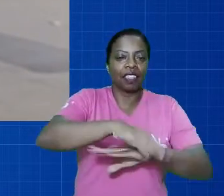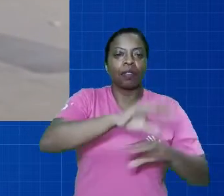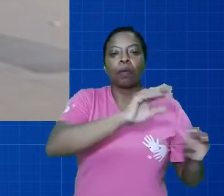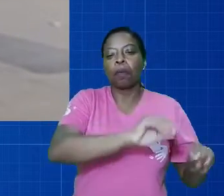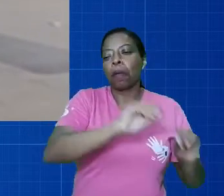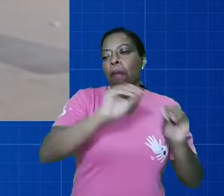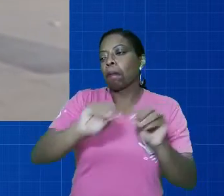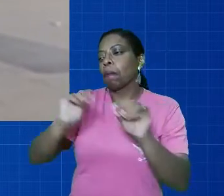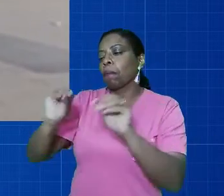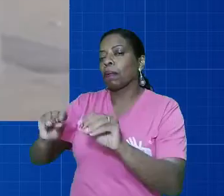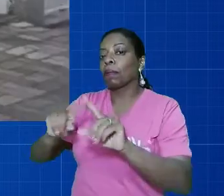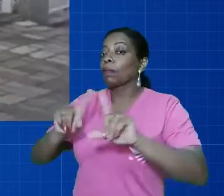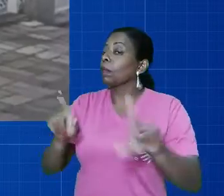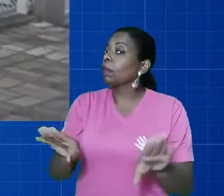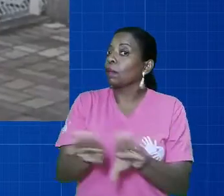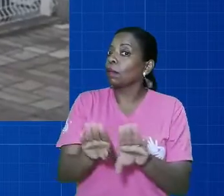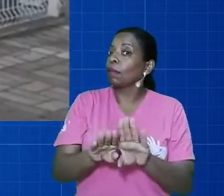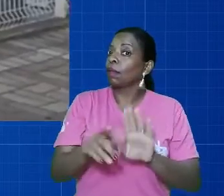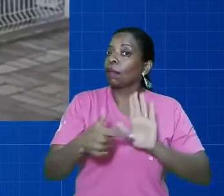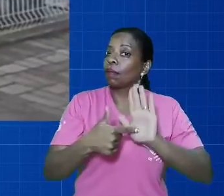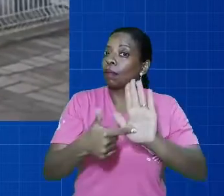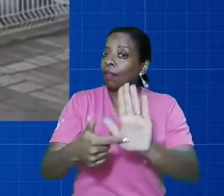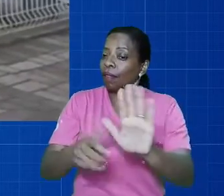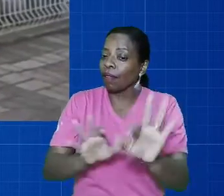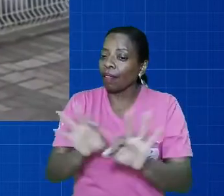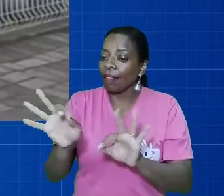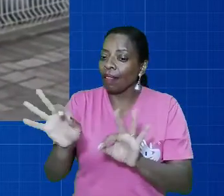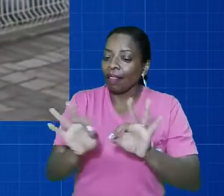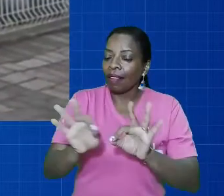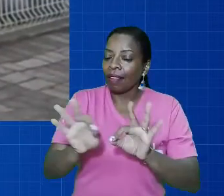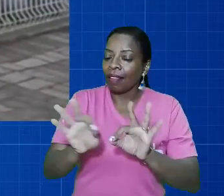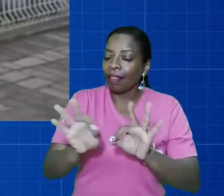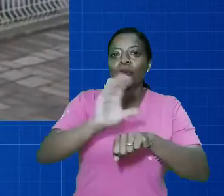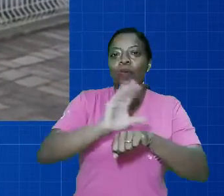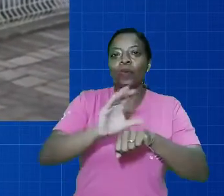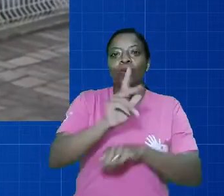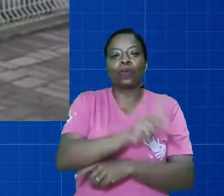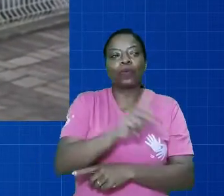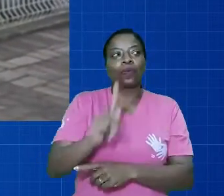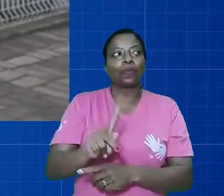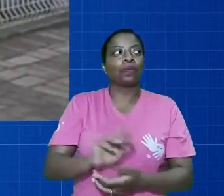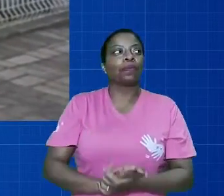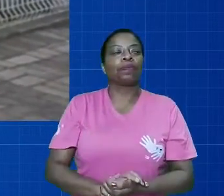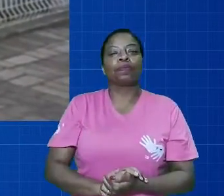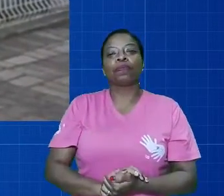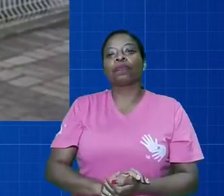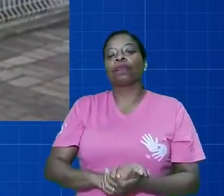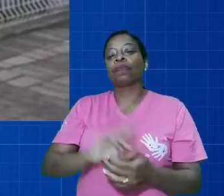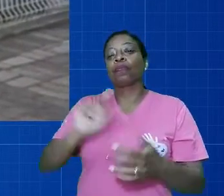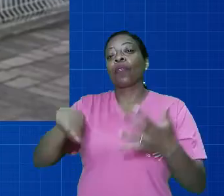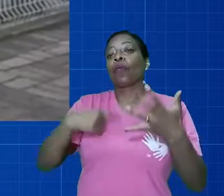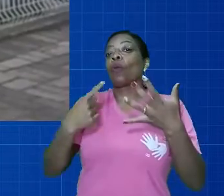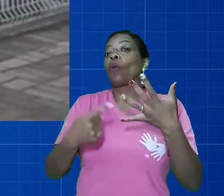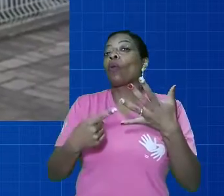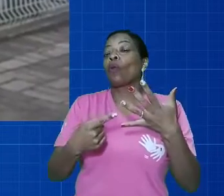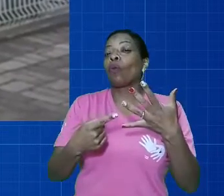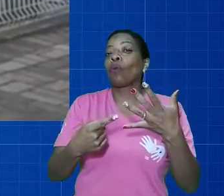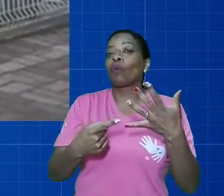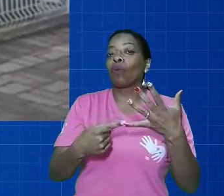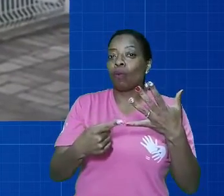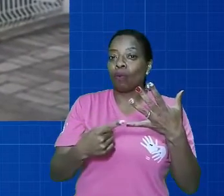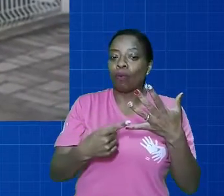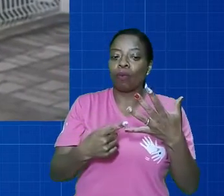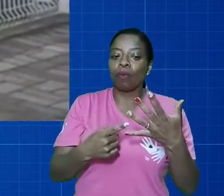os cursos para os professores. Um outro endereço onde a oficina de arte foi instalada foi junto ao Complexo Pedagógico